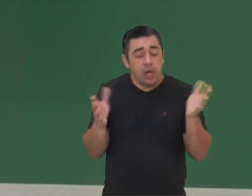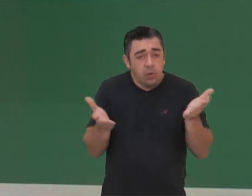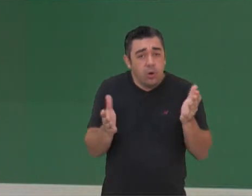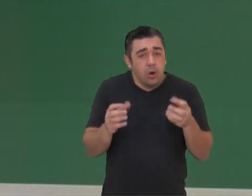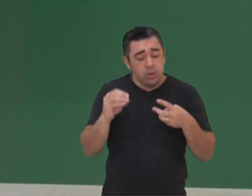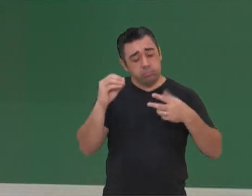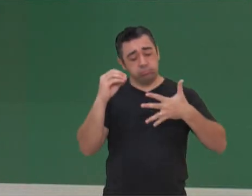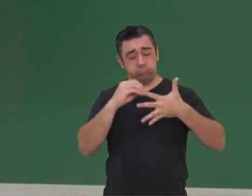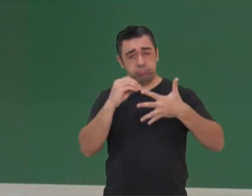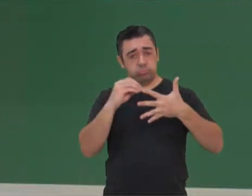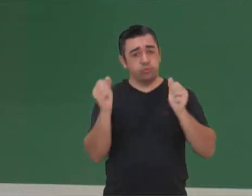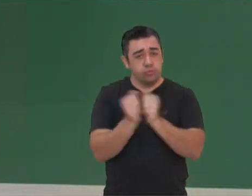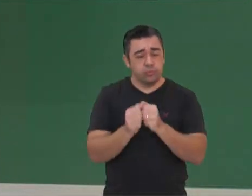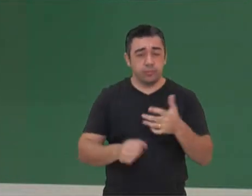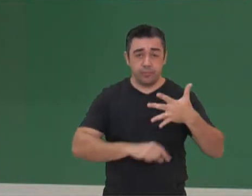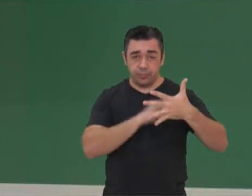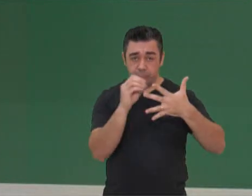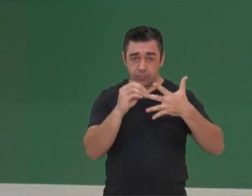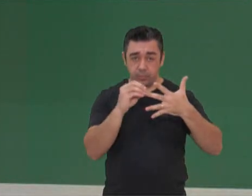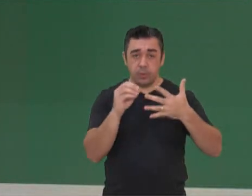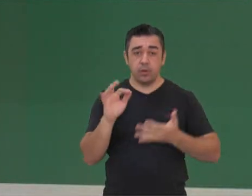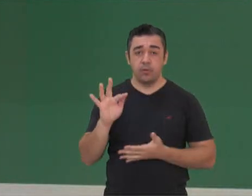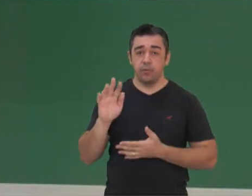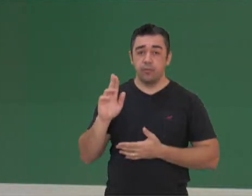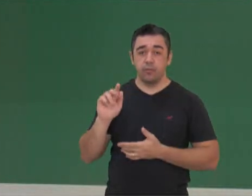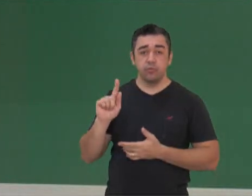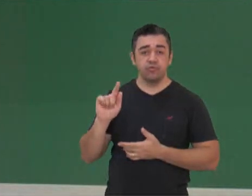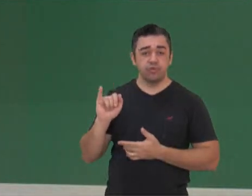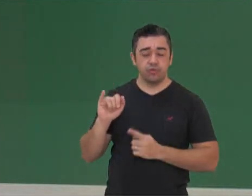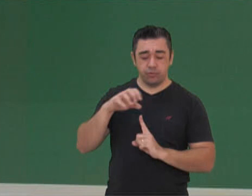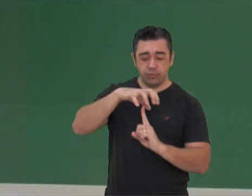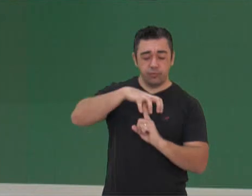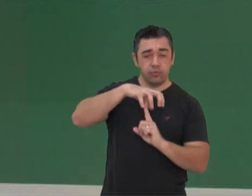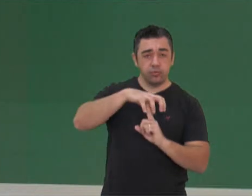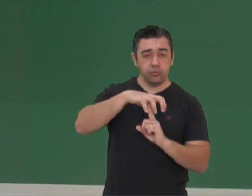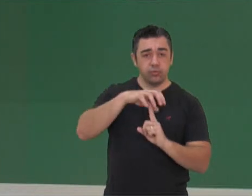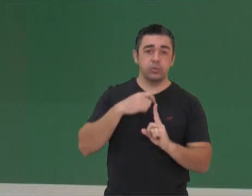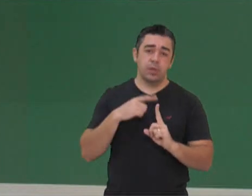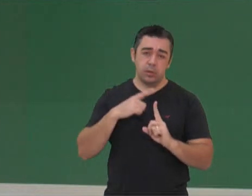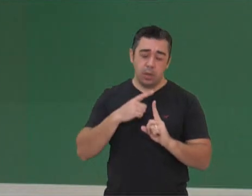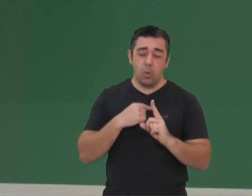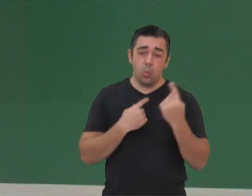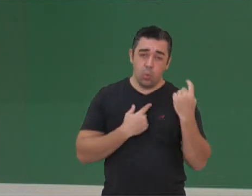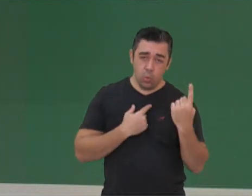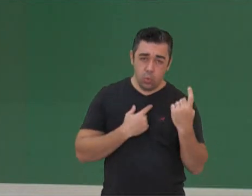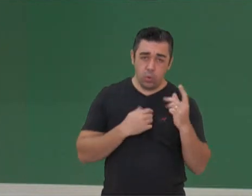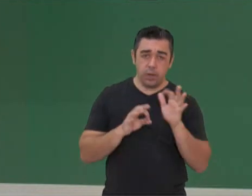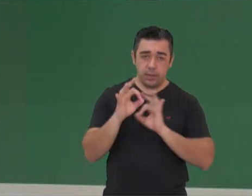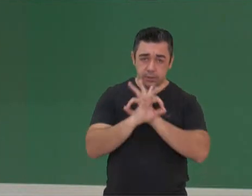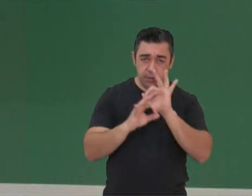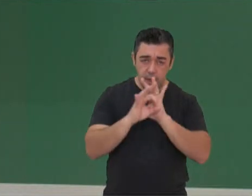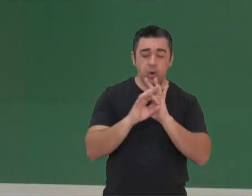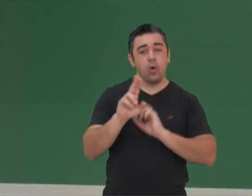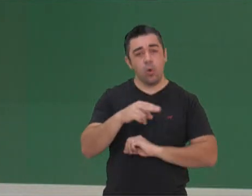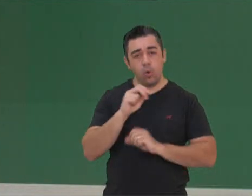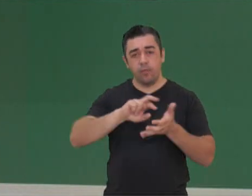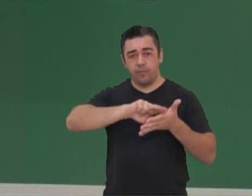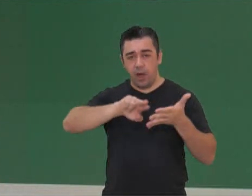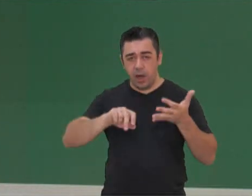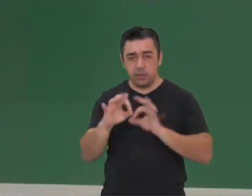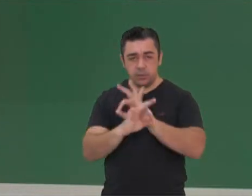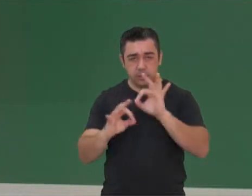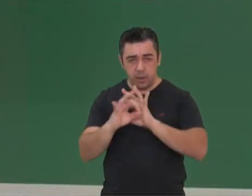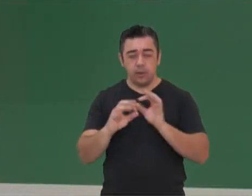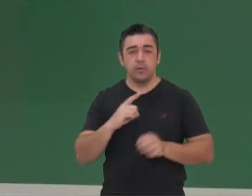juntos aqui. Próximo aqui, o fungo, unicelulares ou pluricelulares, eucarióticos também,